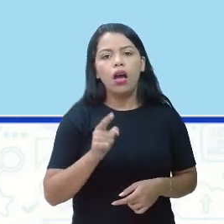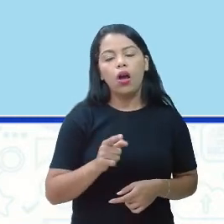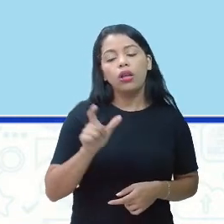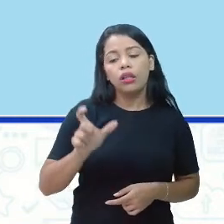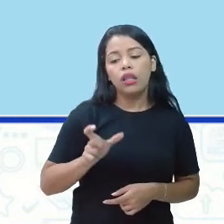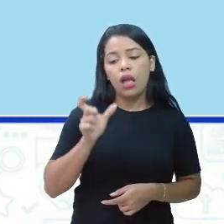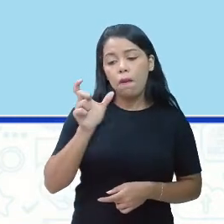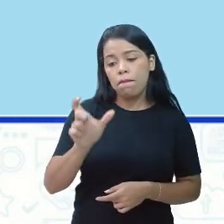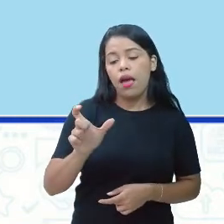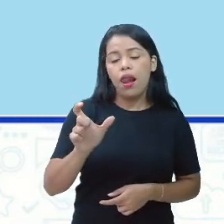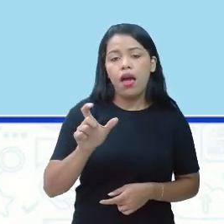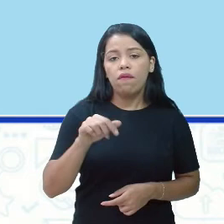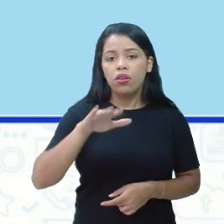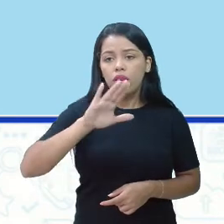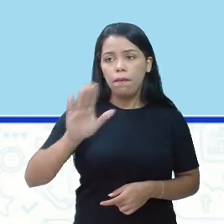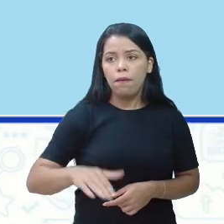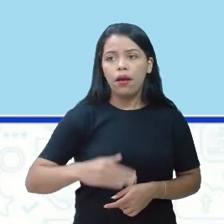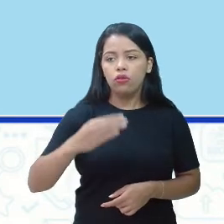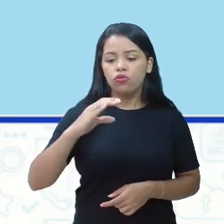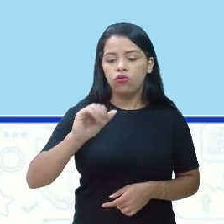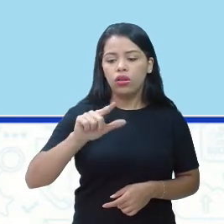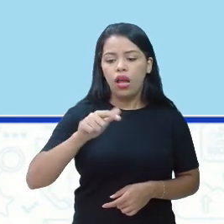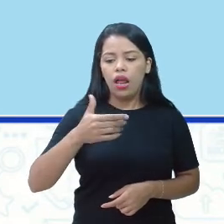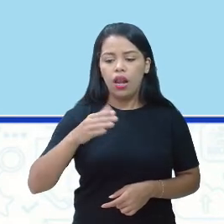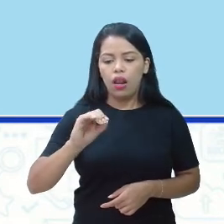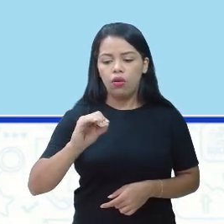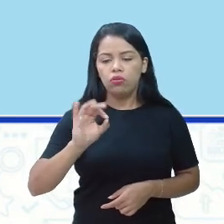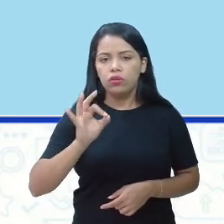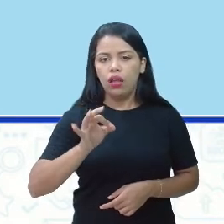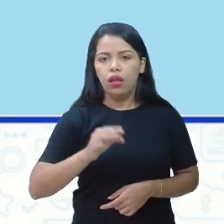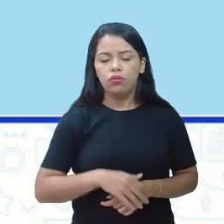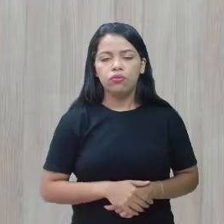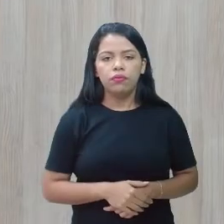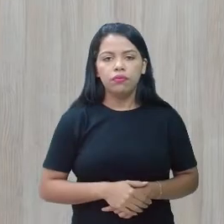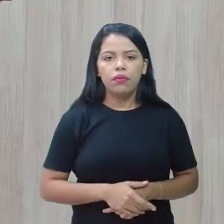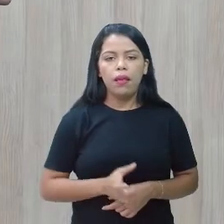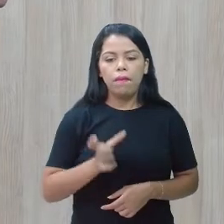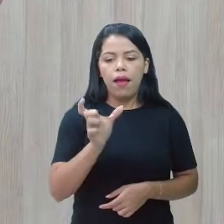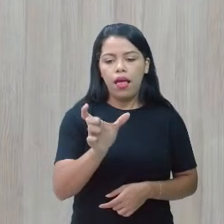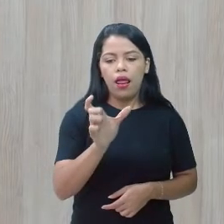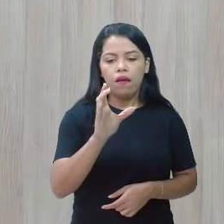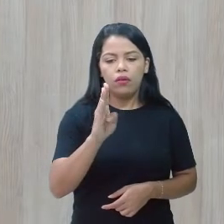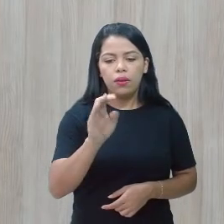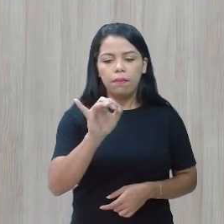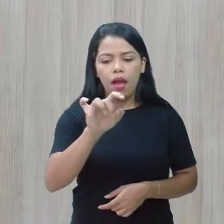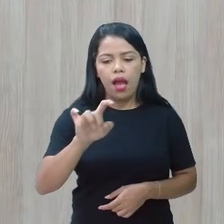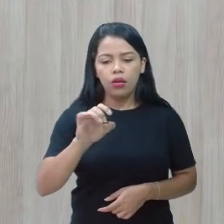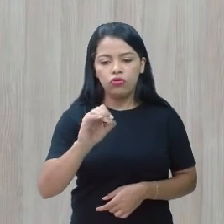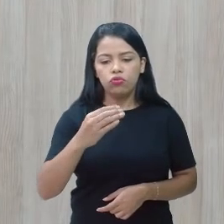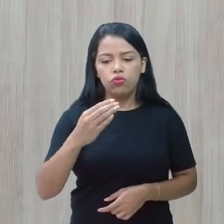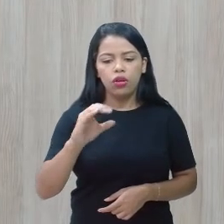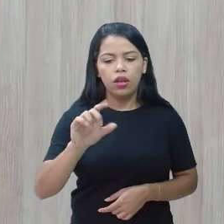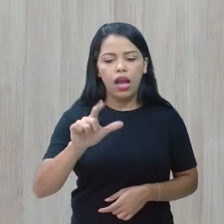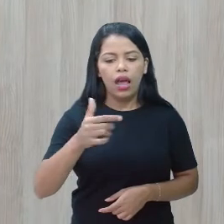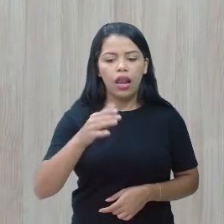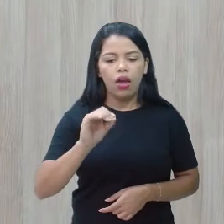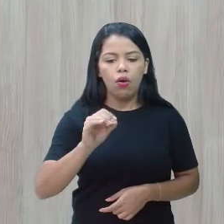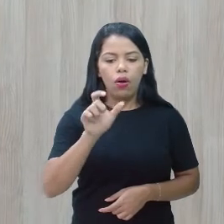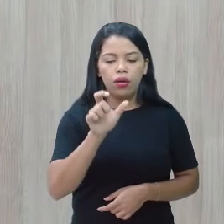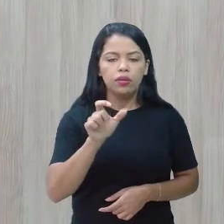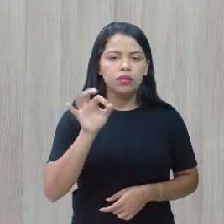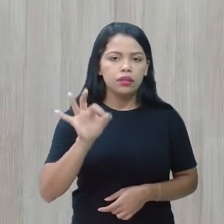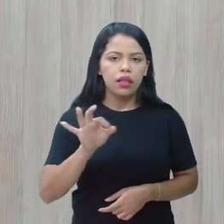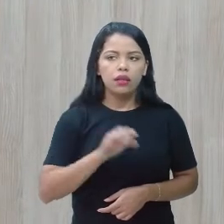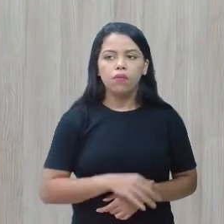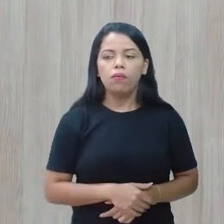Baixo calão. A forma correta é essa. E aí é bem interessante, não é? Que quando